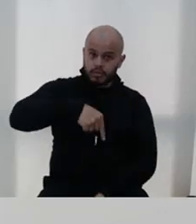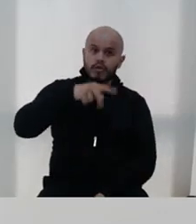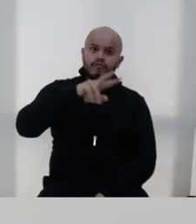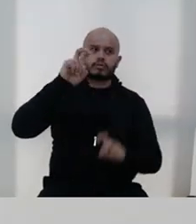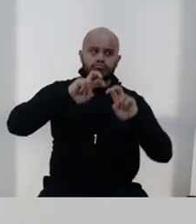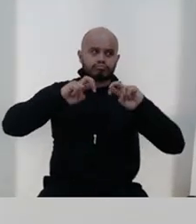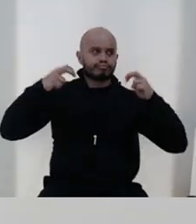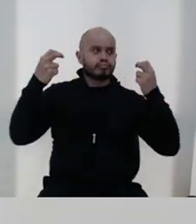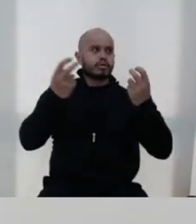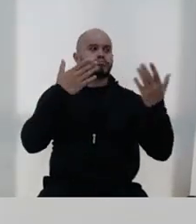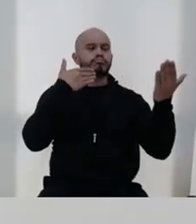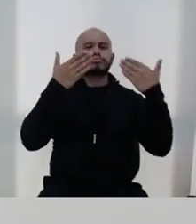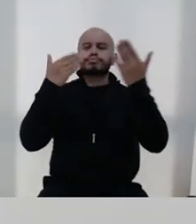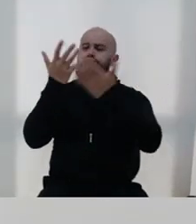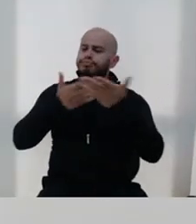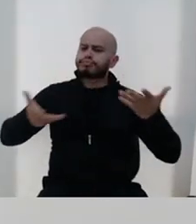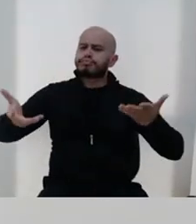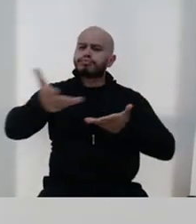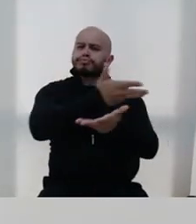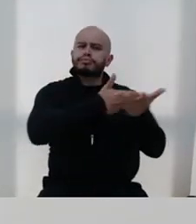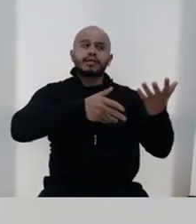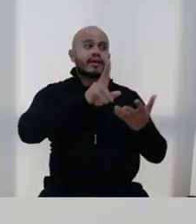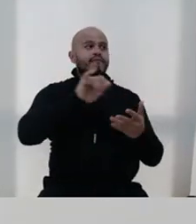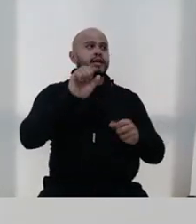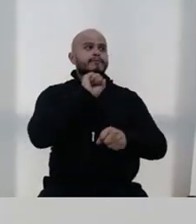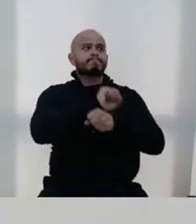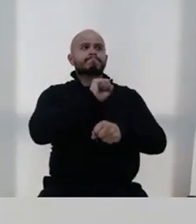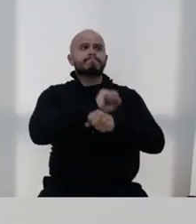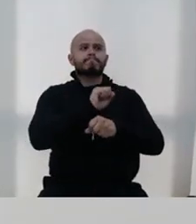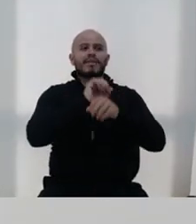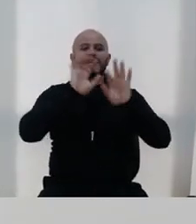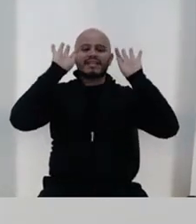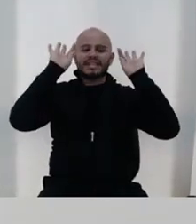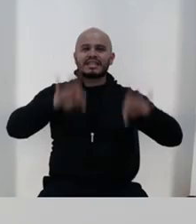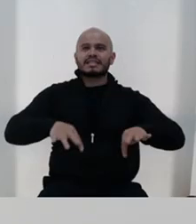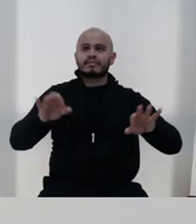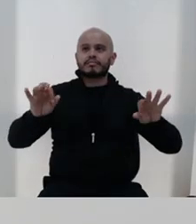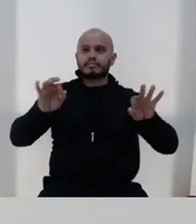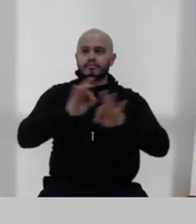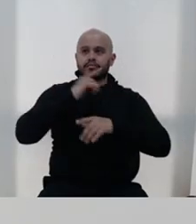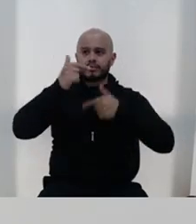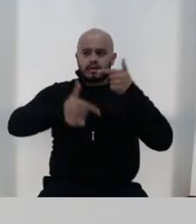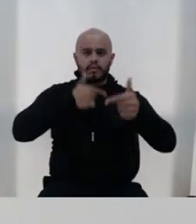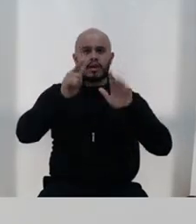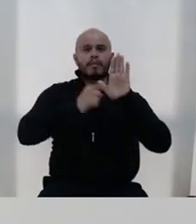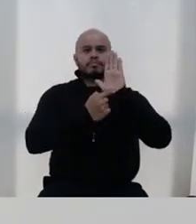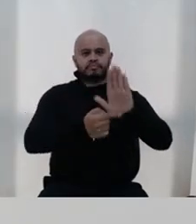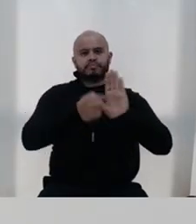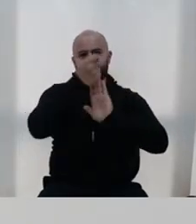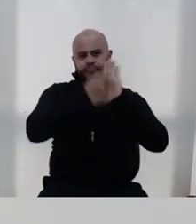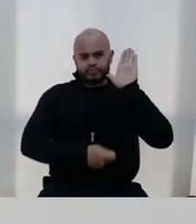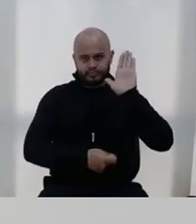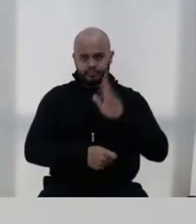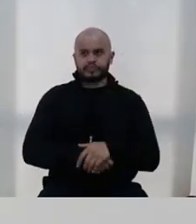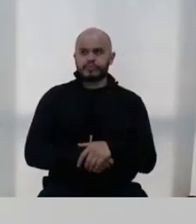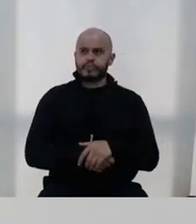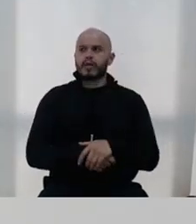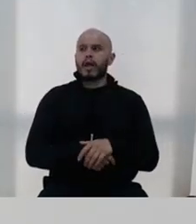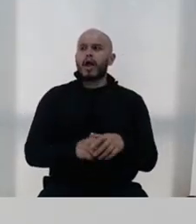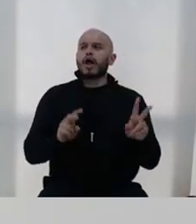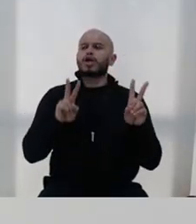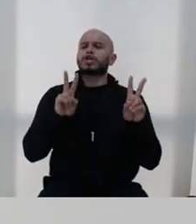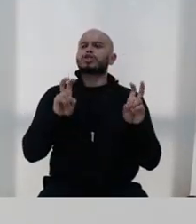nós aguardaremos a finalização dos trabalhos e a apresentação do relatório. E falando desse comitê, eu